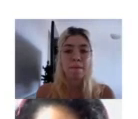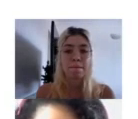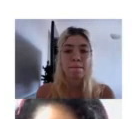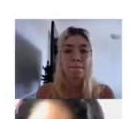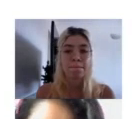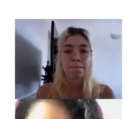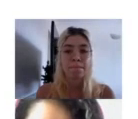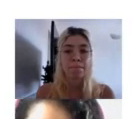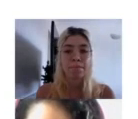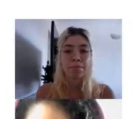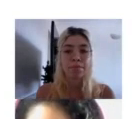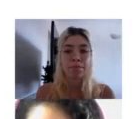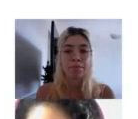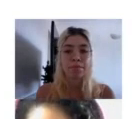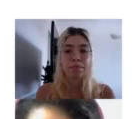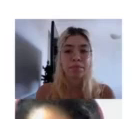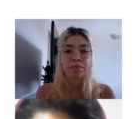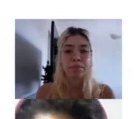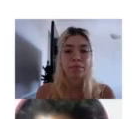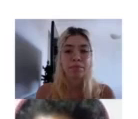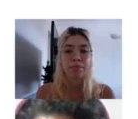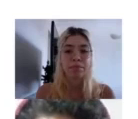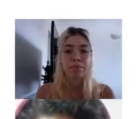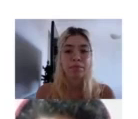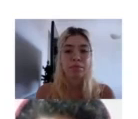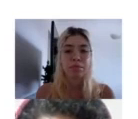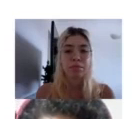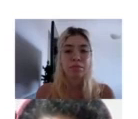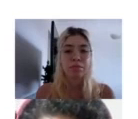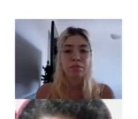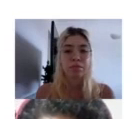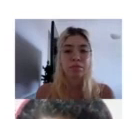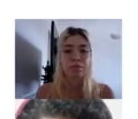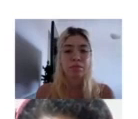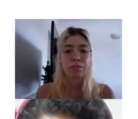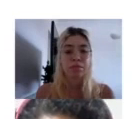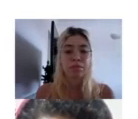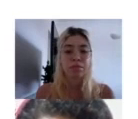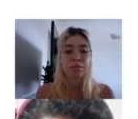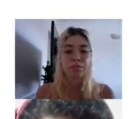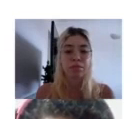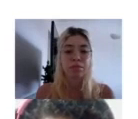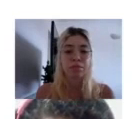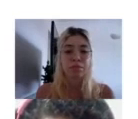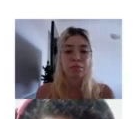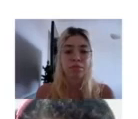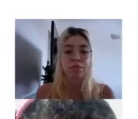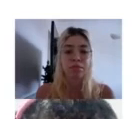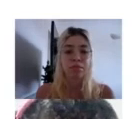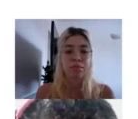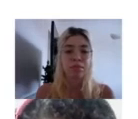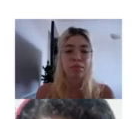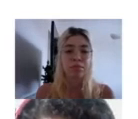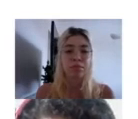número maior de bolsistas no Colégio Estadual Edivaldo Brandão Correia. Temos aí, né, na Escola de Primeiro Grau Jesus Cristo, a